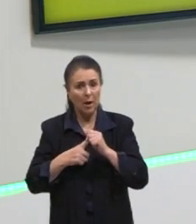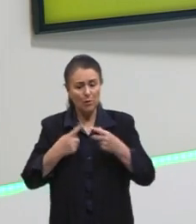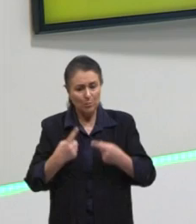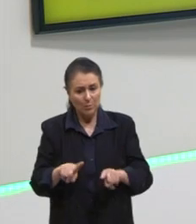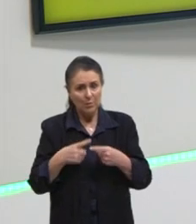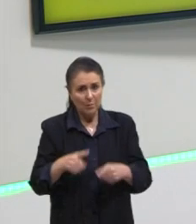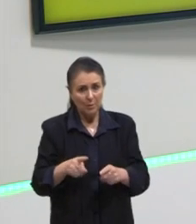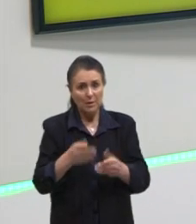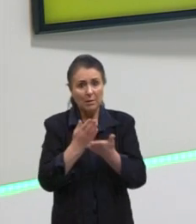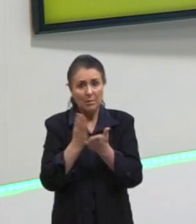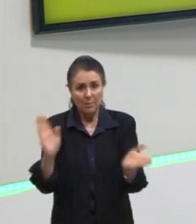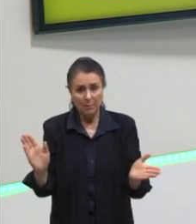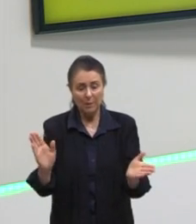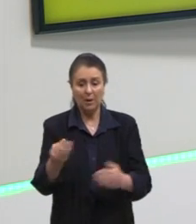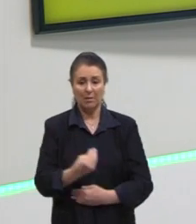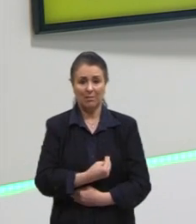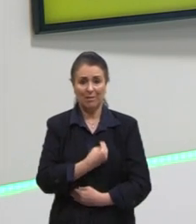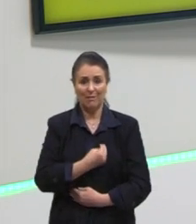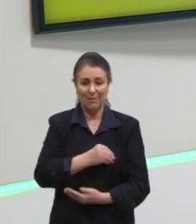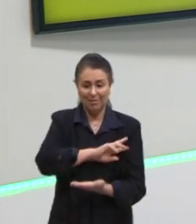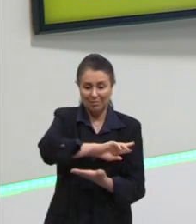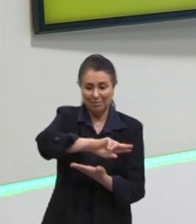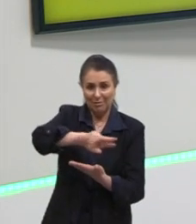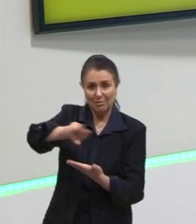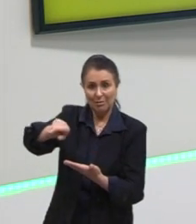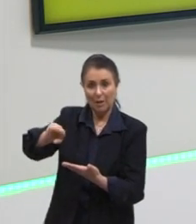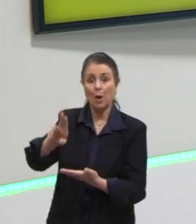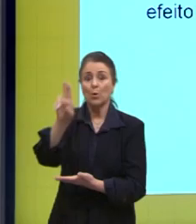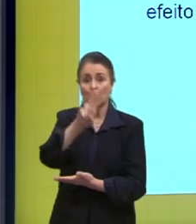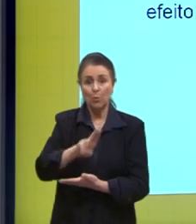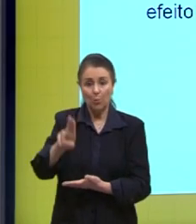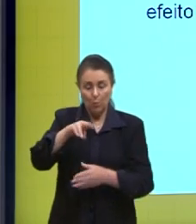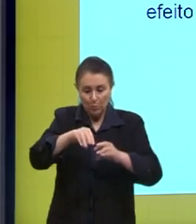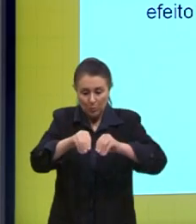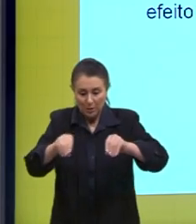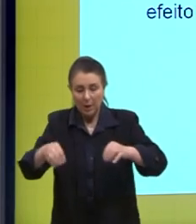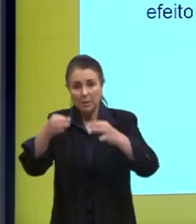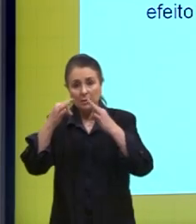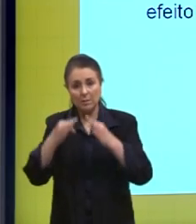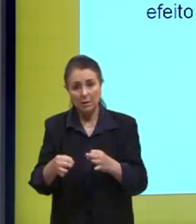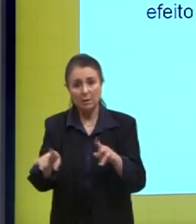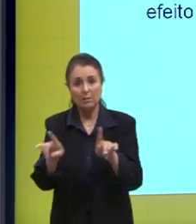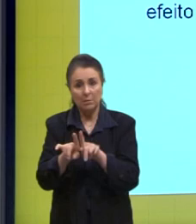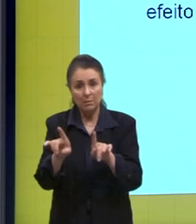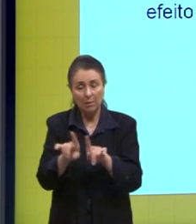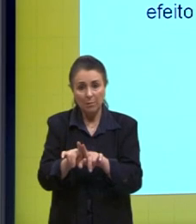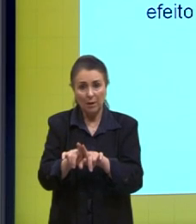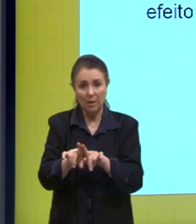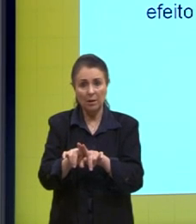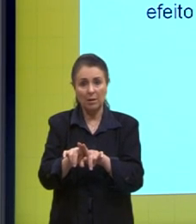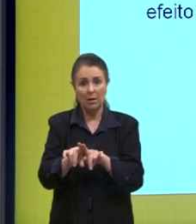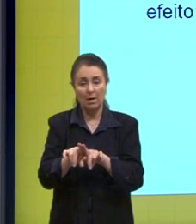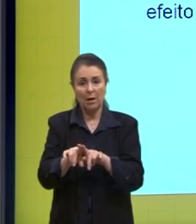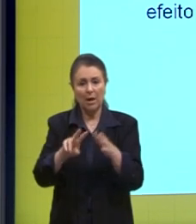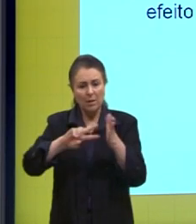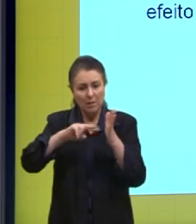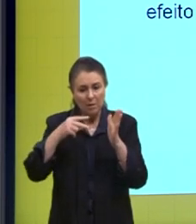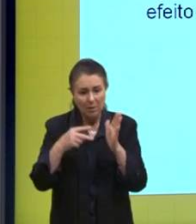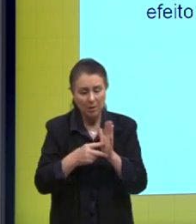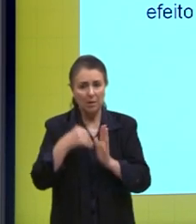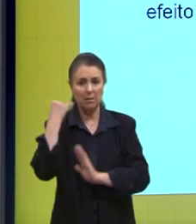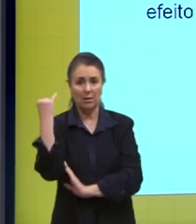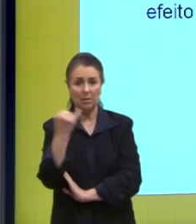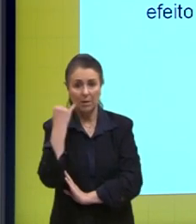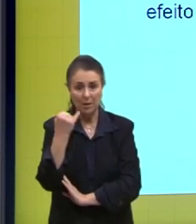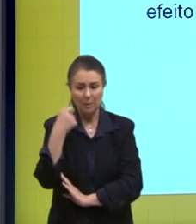perda de biodiversidade e a manutenção do uso da Terra exerce um efeito mais significativo então nós precisamos